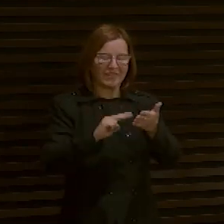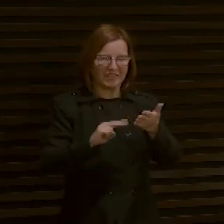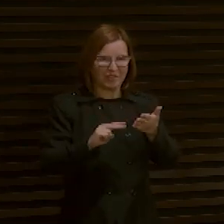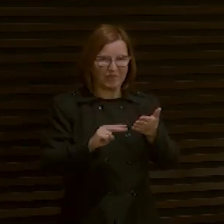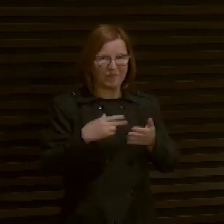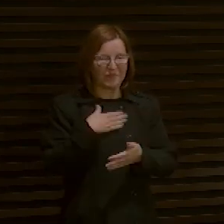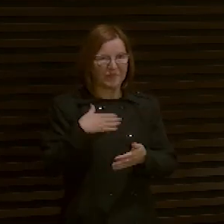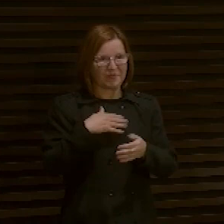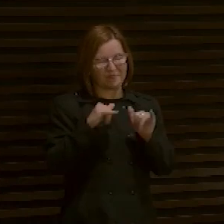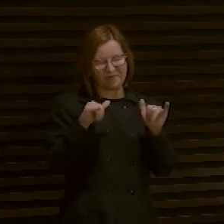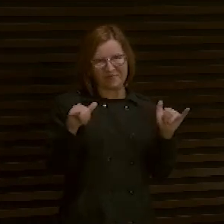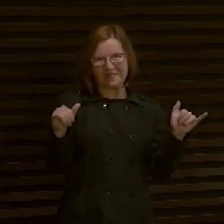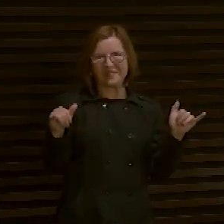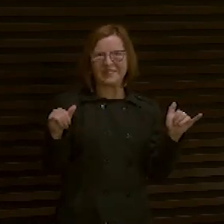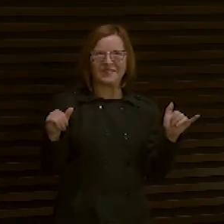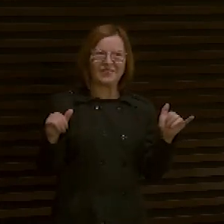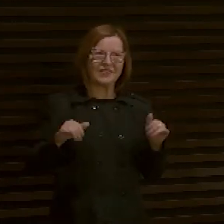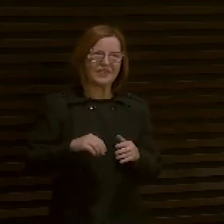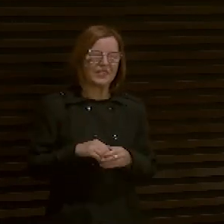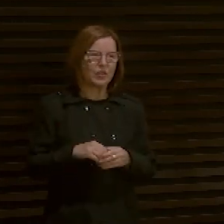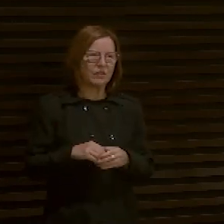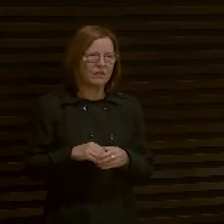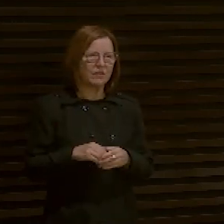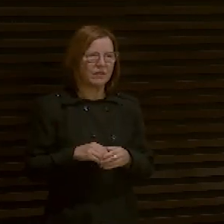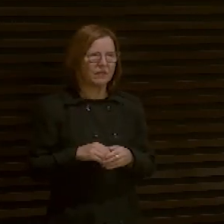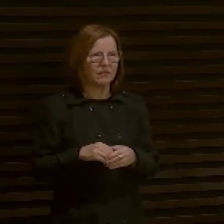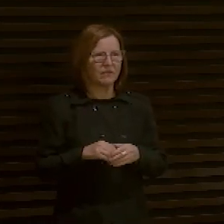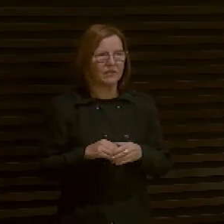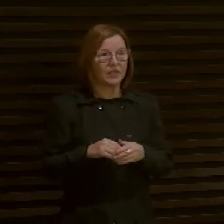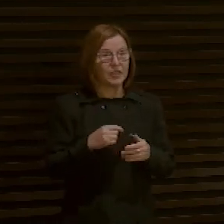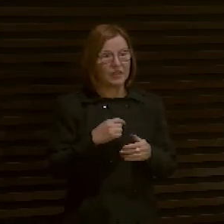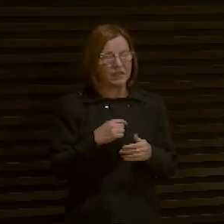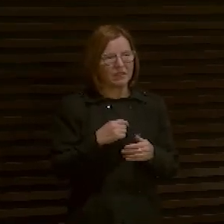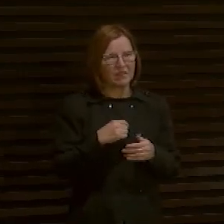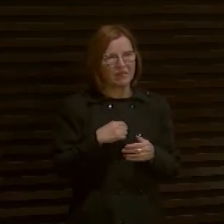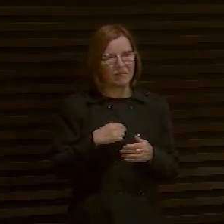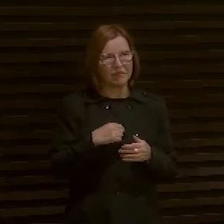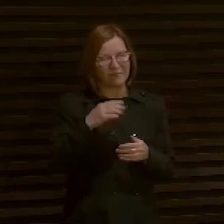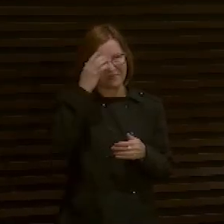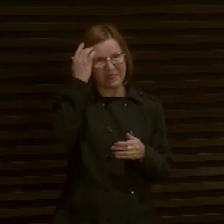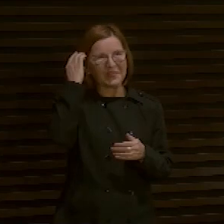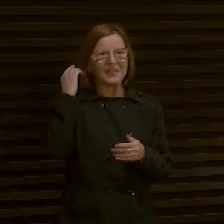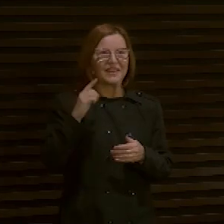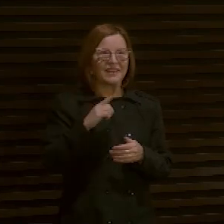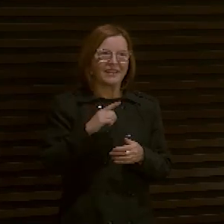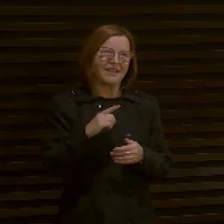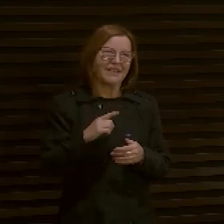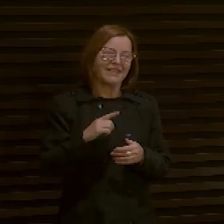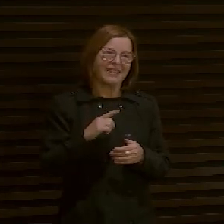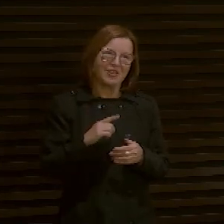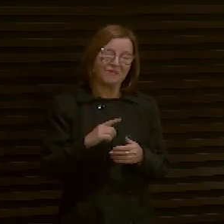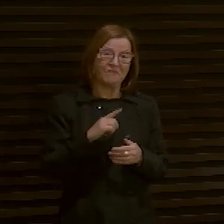irmãos, que eu uso um método de pregação que eu tenho um pouco de dificuldade de fazer a leitura corrente